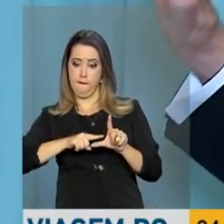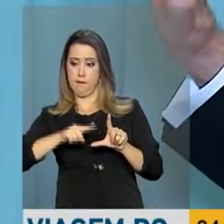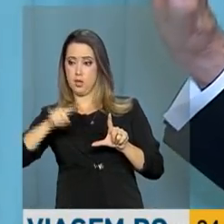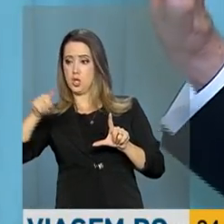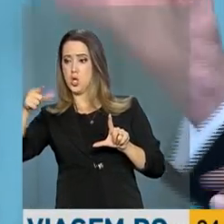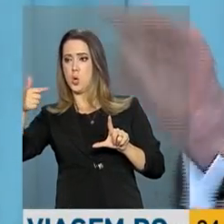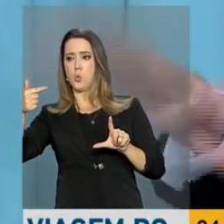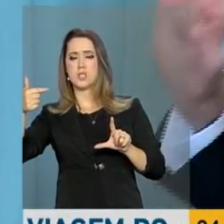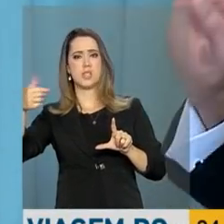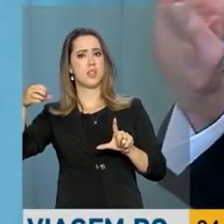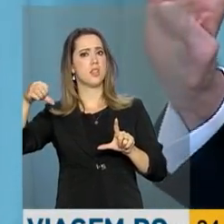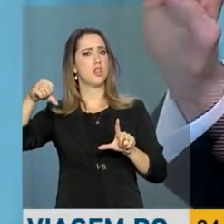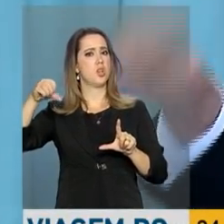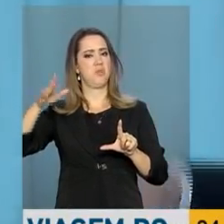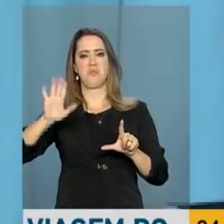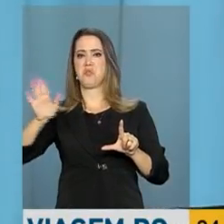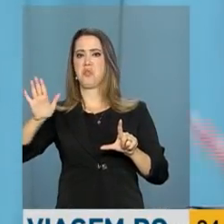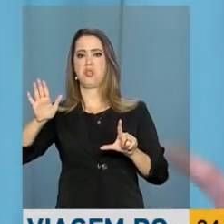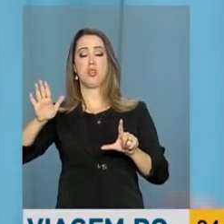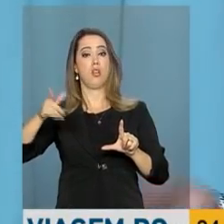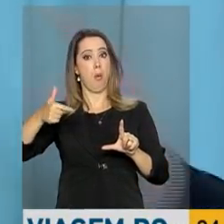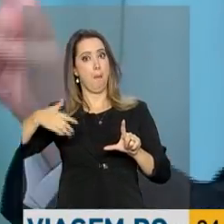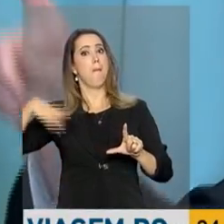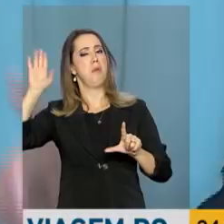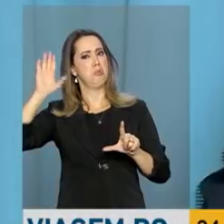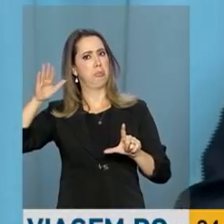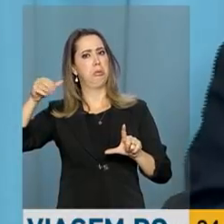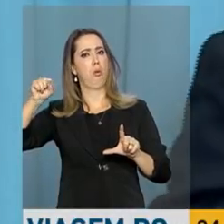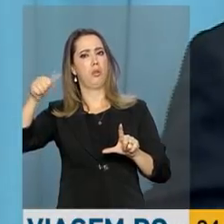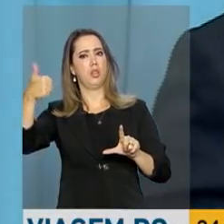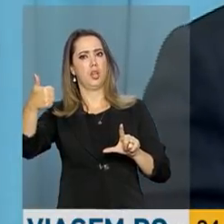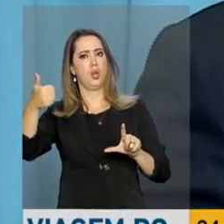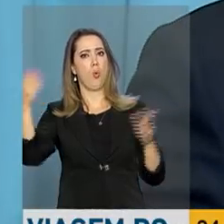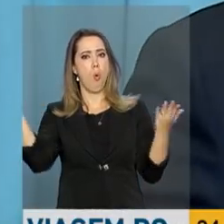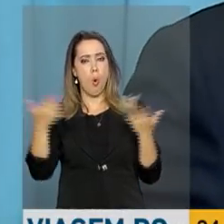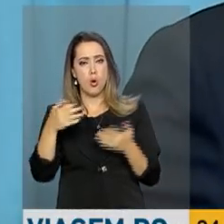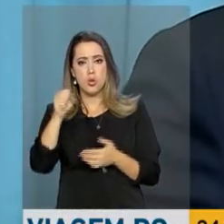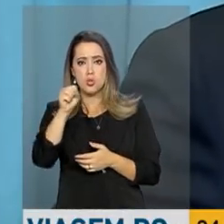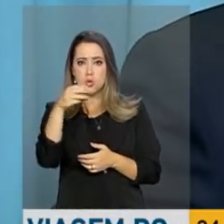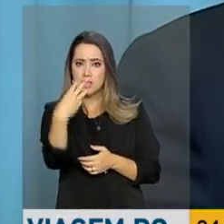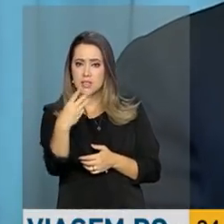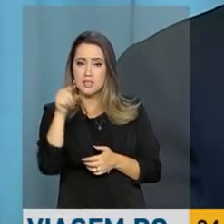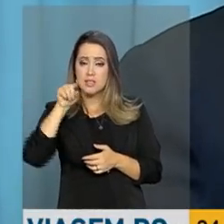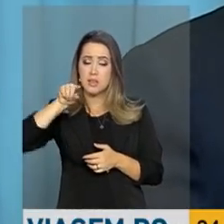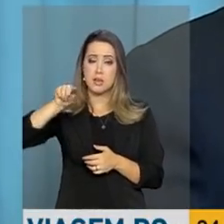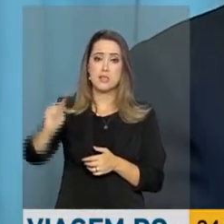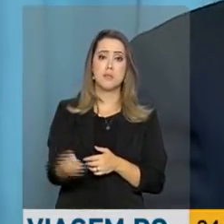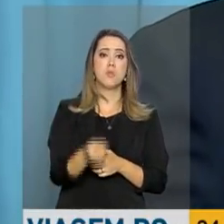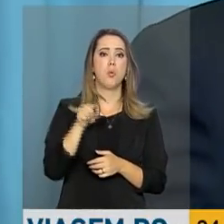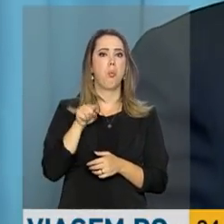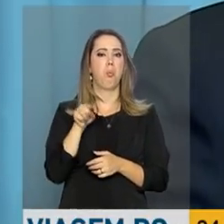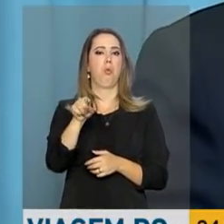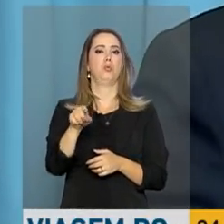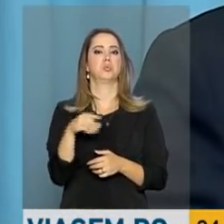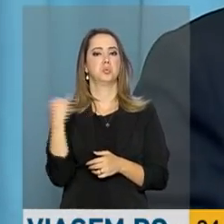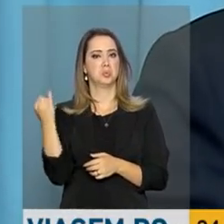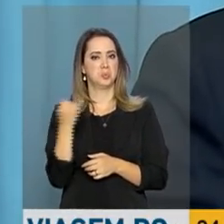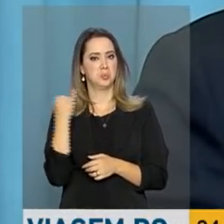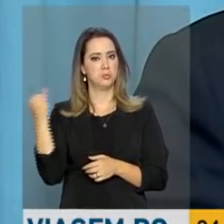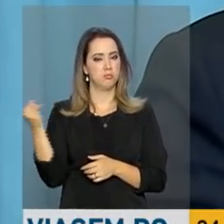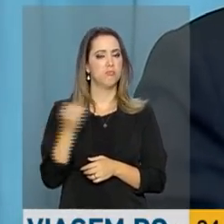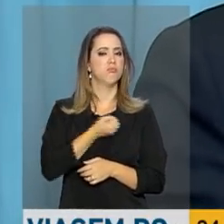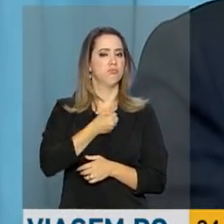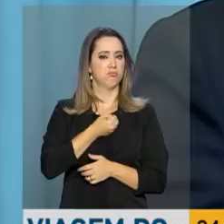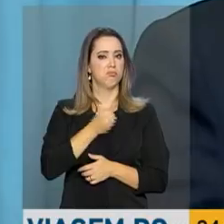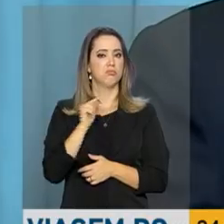no 79, dissemos, agora não vai mais, foi 80, 81, hoje 83 mil pontos. A revelar, digamos